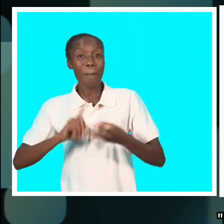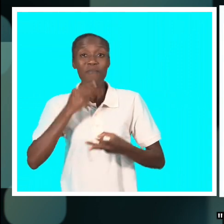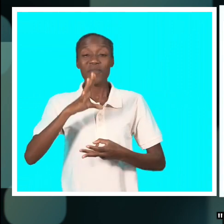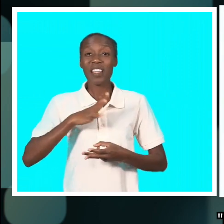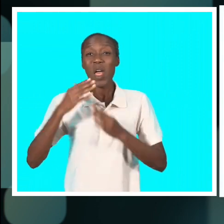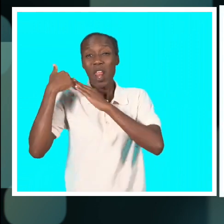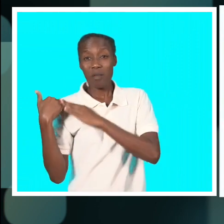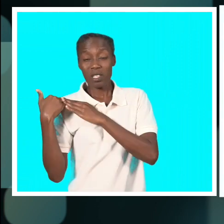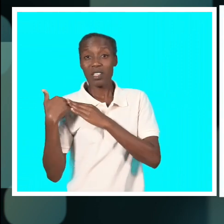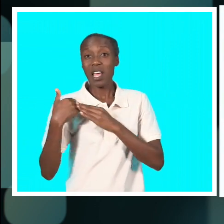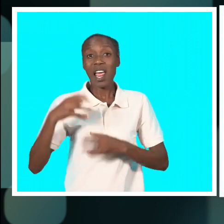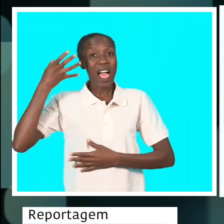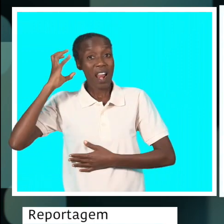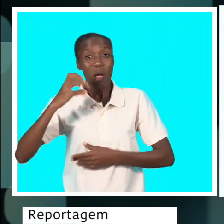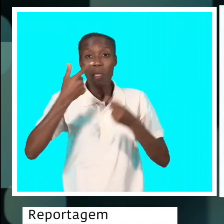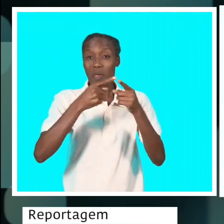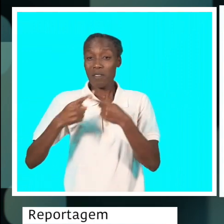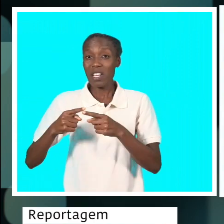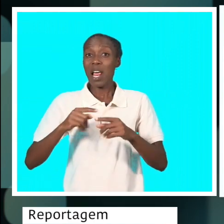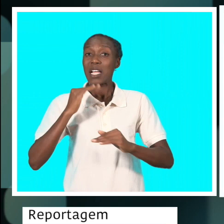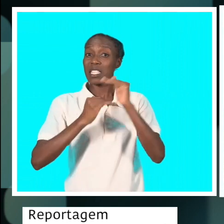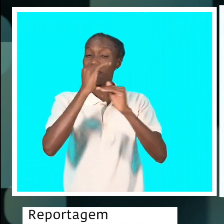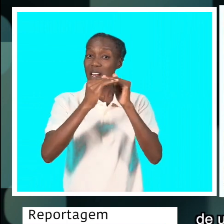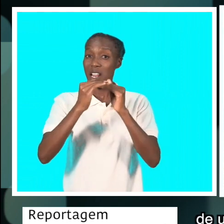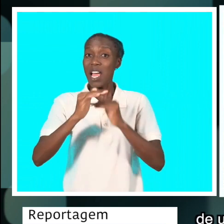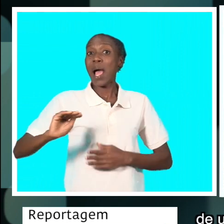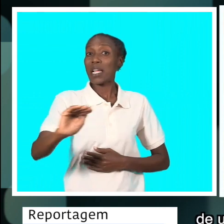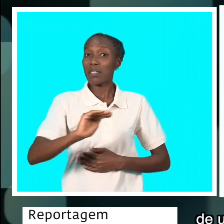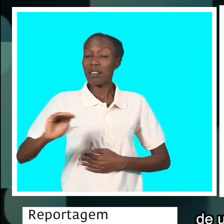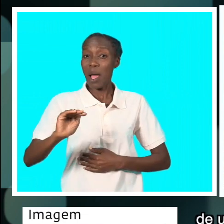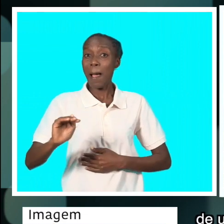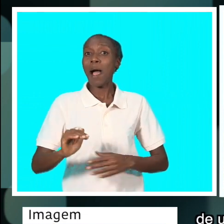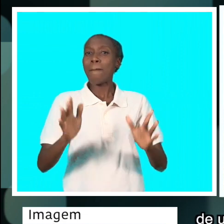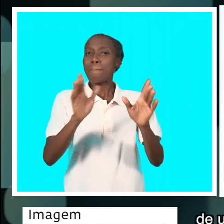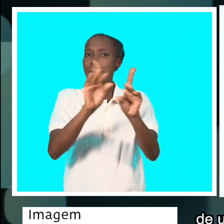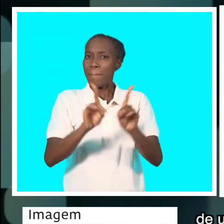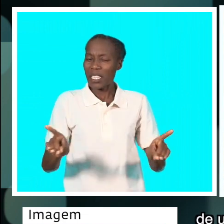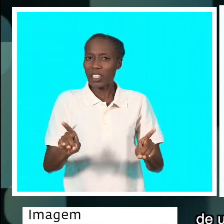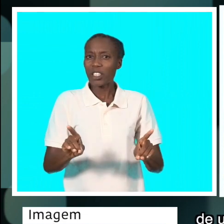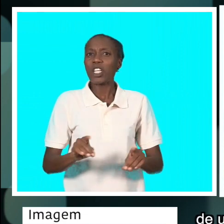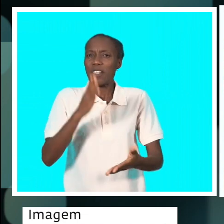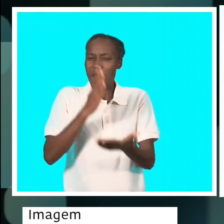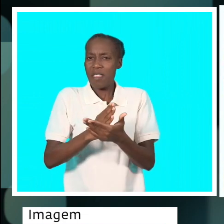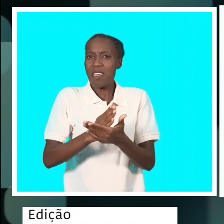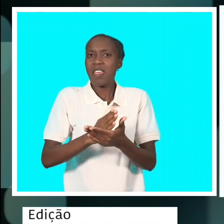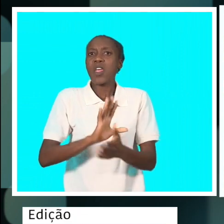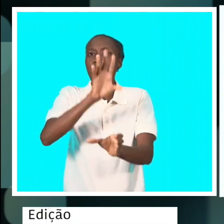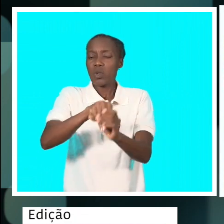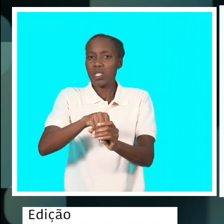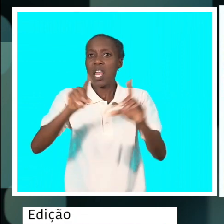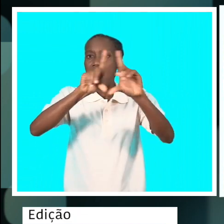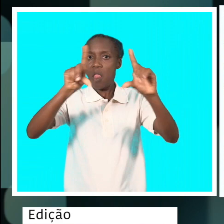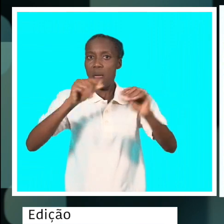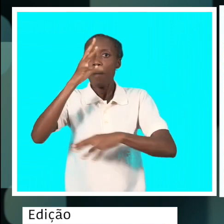críticos. O papel dos mídias para o desenvolvimento de uma sociedade pacífica, justa e inclusiva.